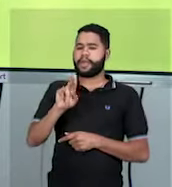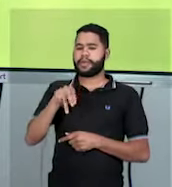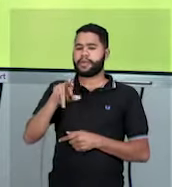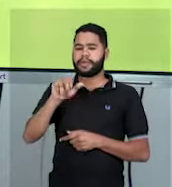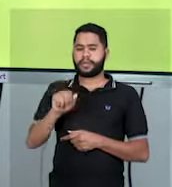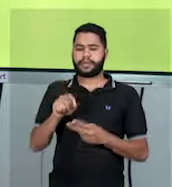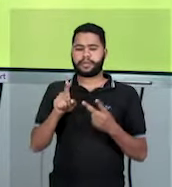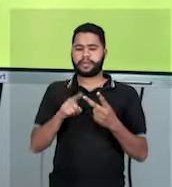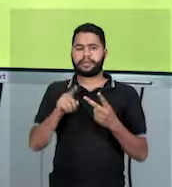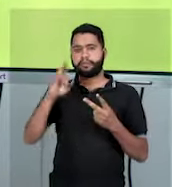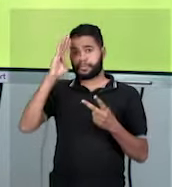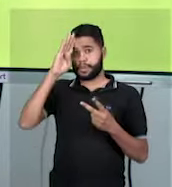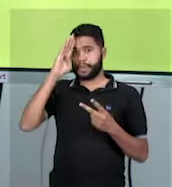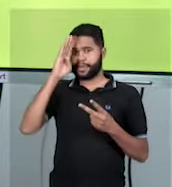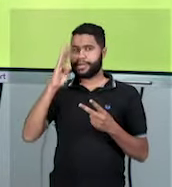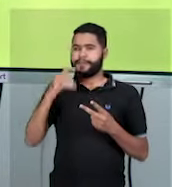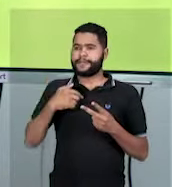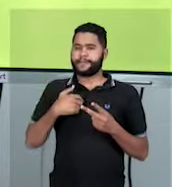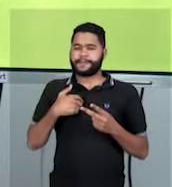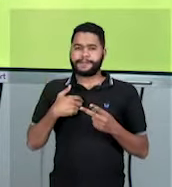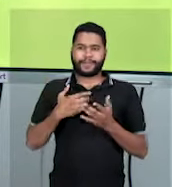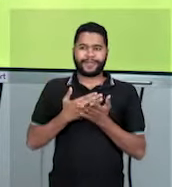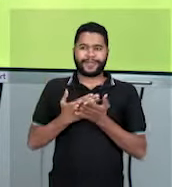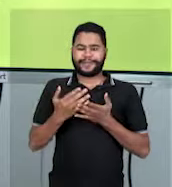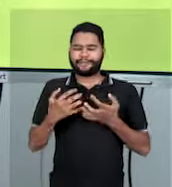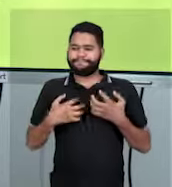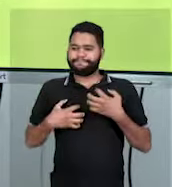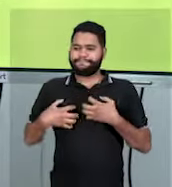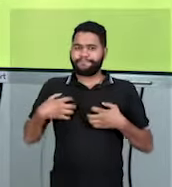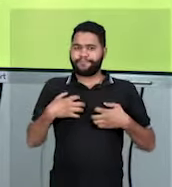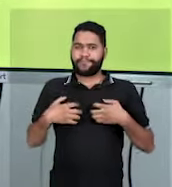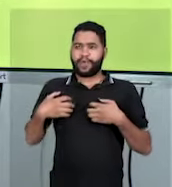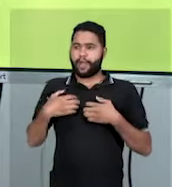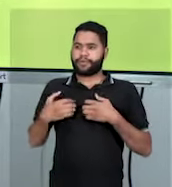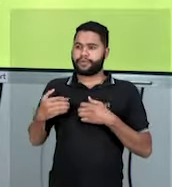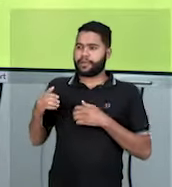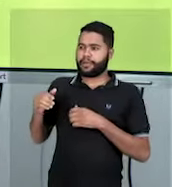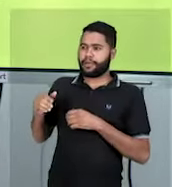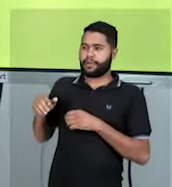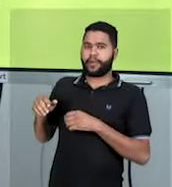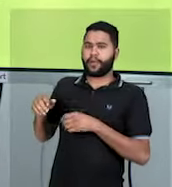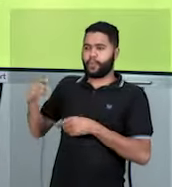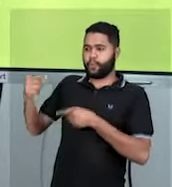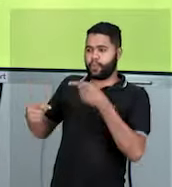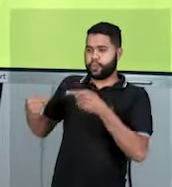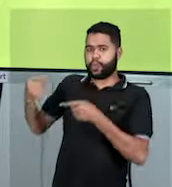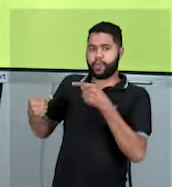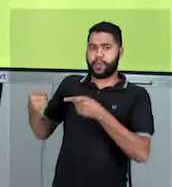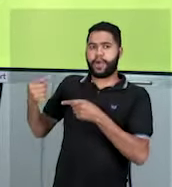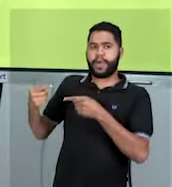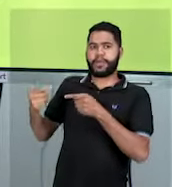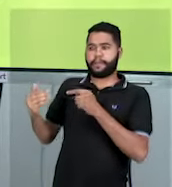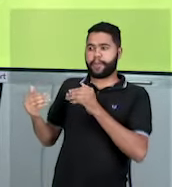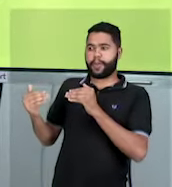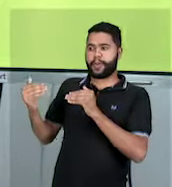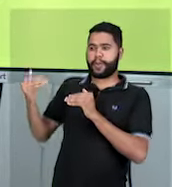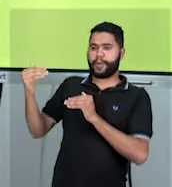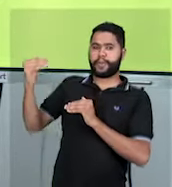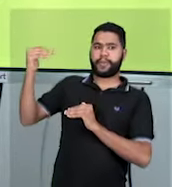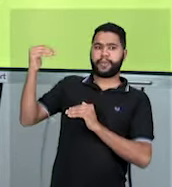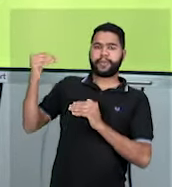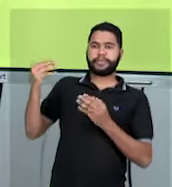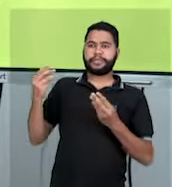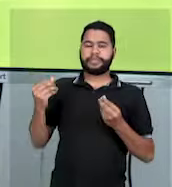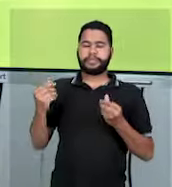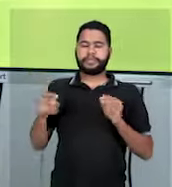ficar receosos com o aumento da oposição. E aí então você vai ter primeiramente, né, a Lei Falcão,